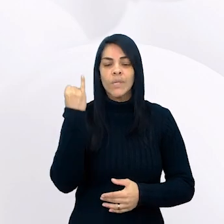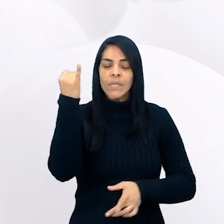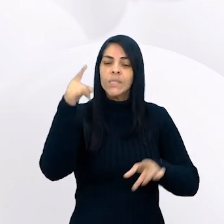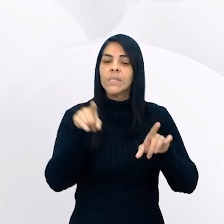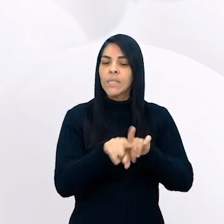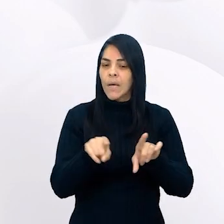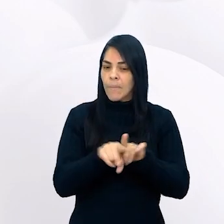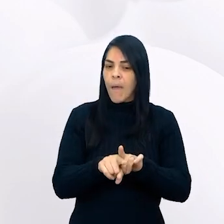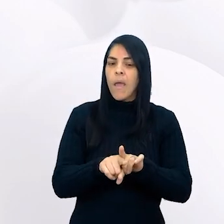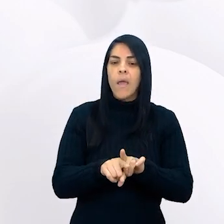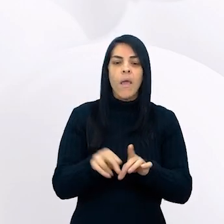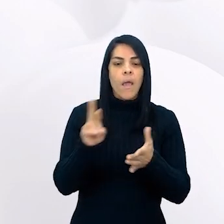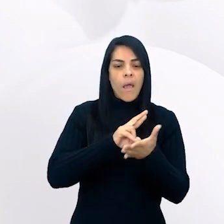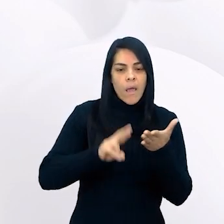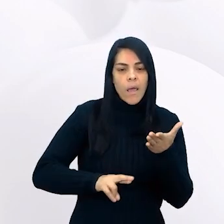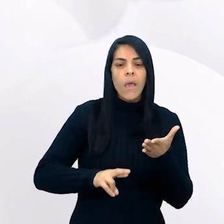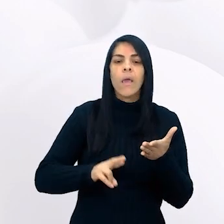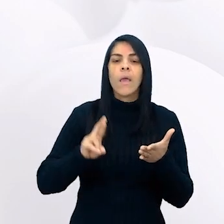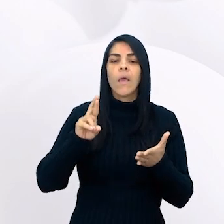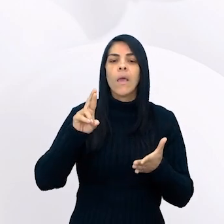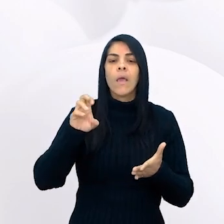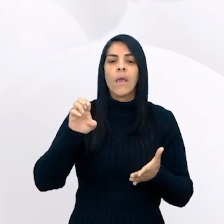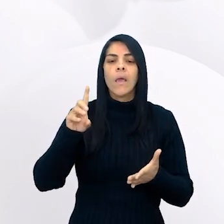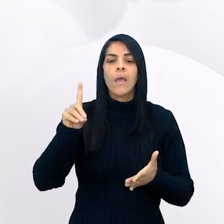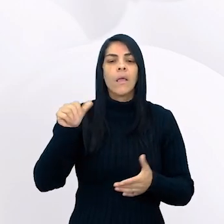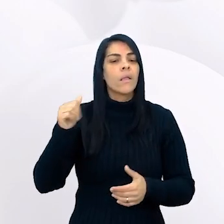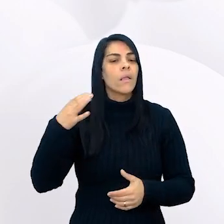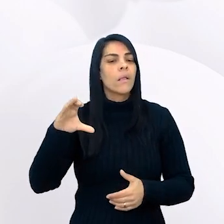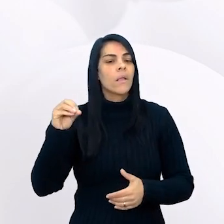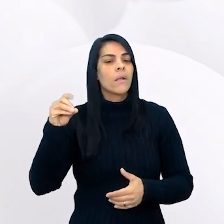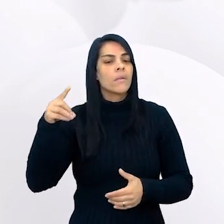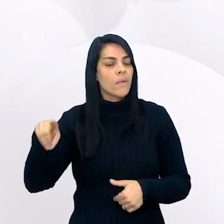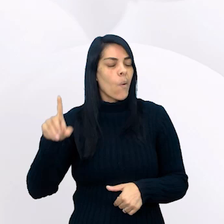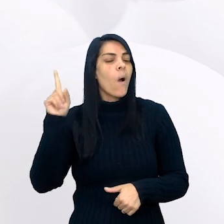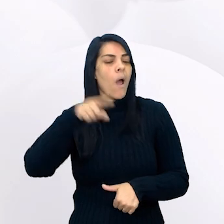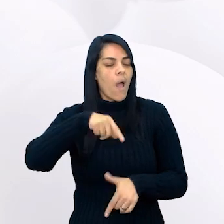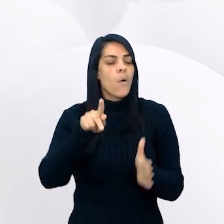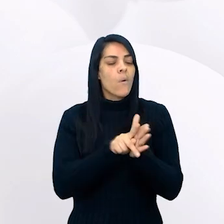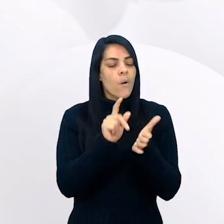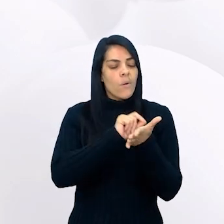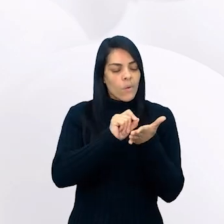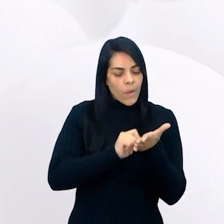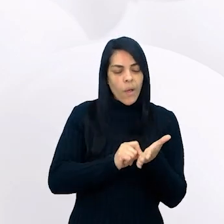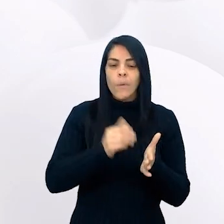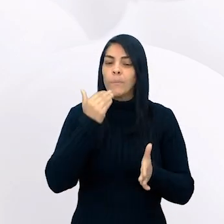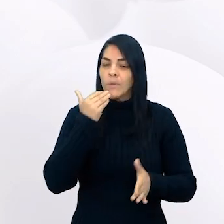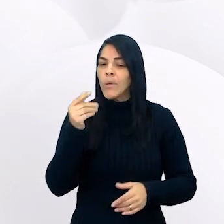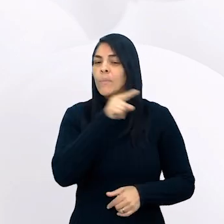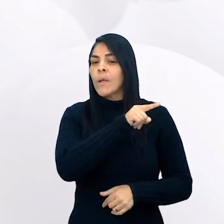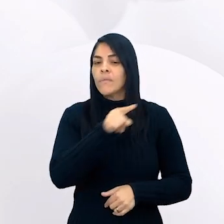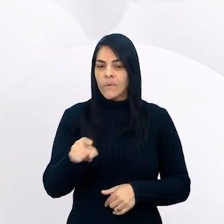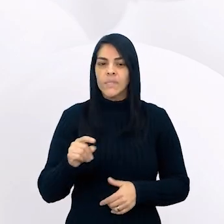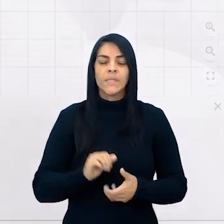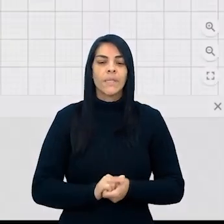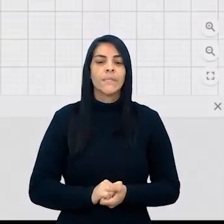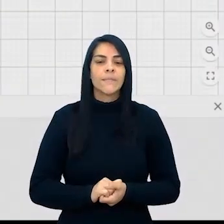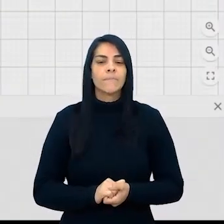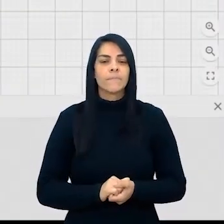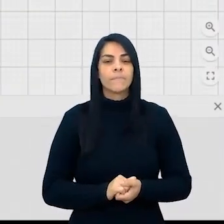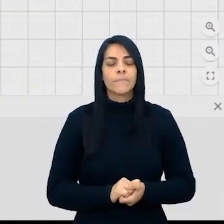importante, e a redação, né, o escrever. Eu vou pedir para que vocês espelhem aí para